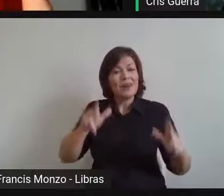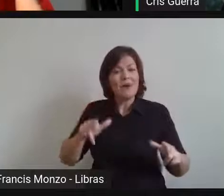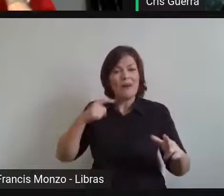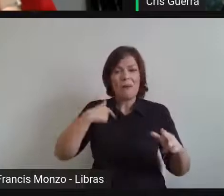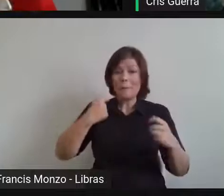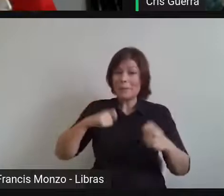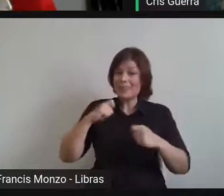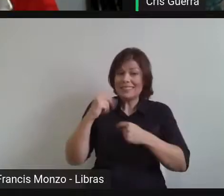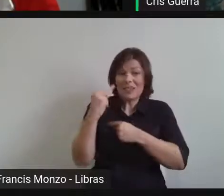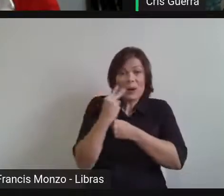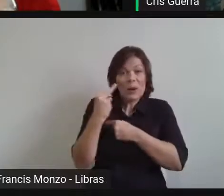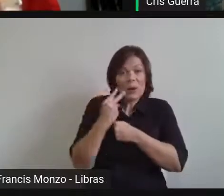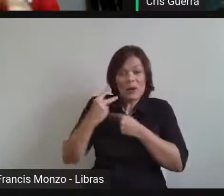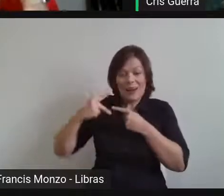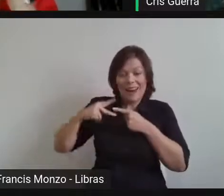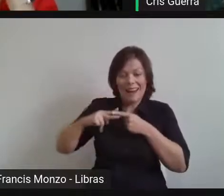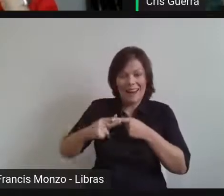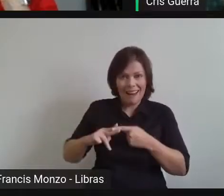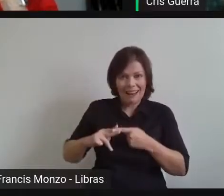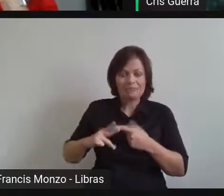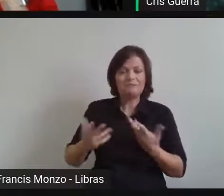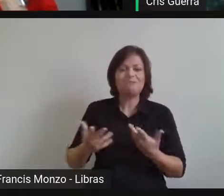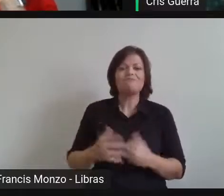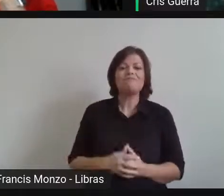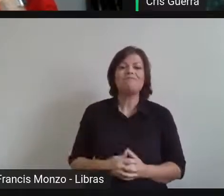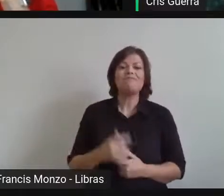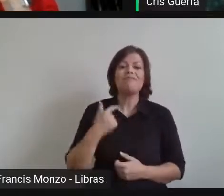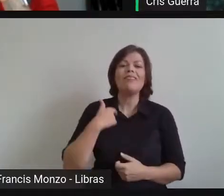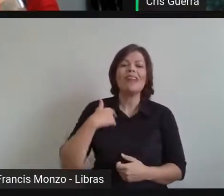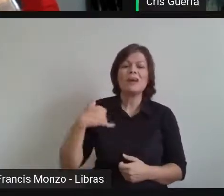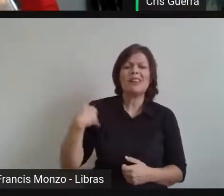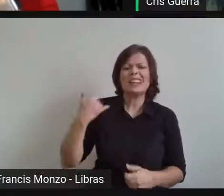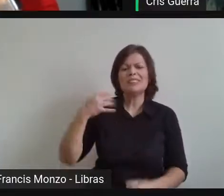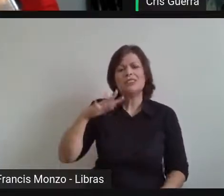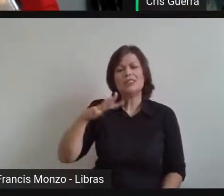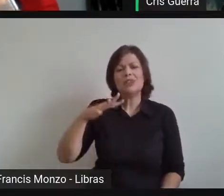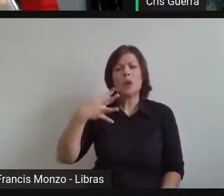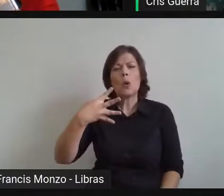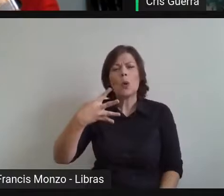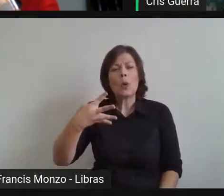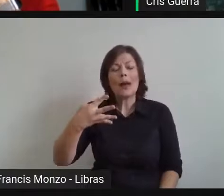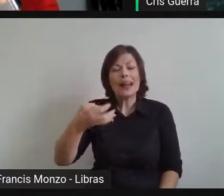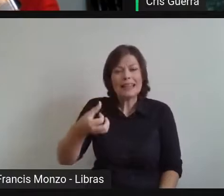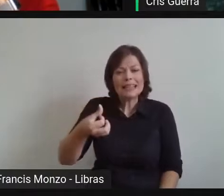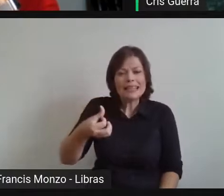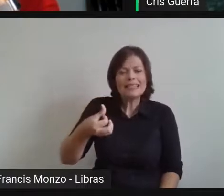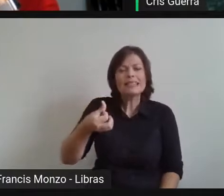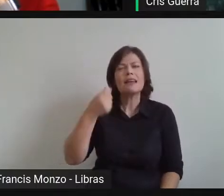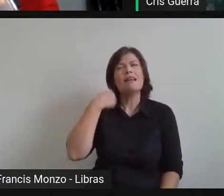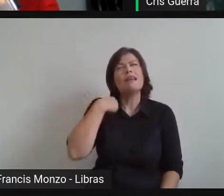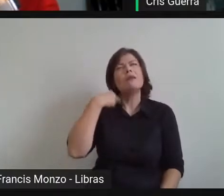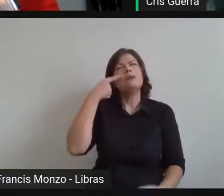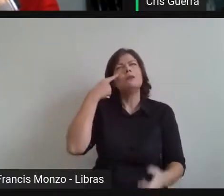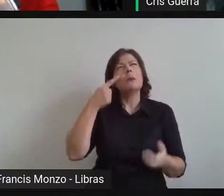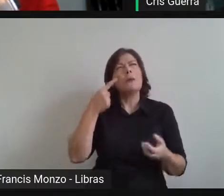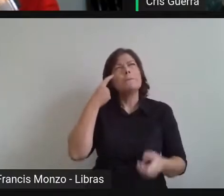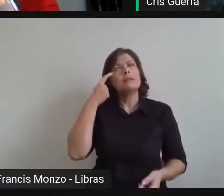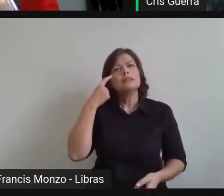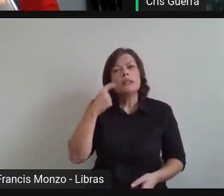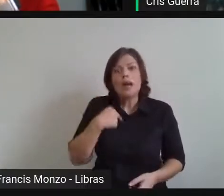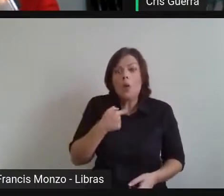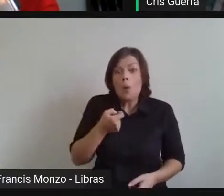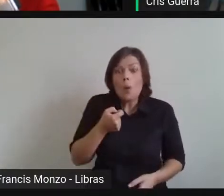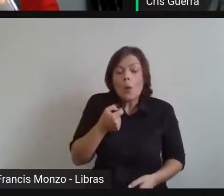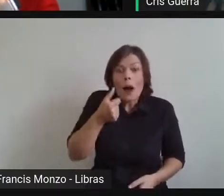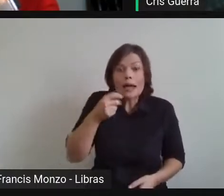tinha 46, mais ou menos 46, foi quando eu percebi assim, eu tô chegando aos 50 anos. E eu imaginava que eu ia